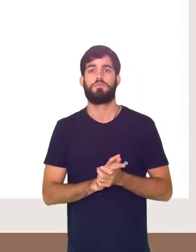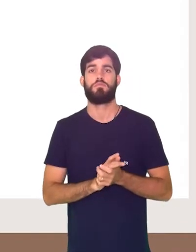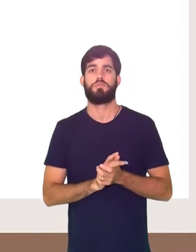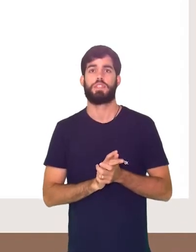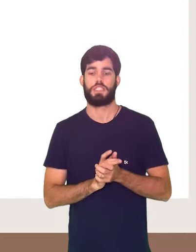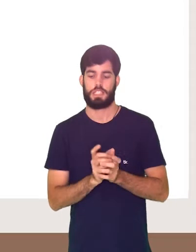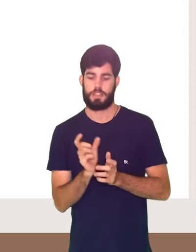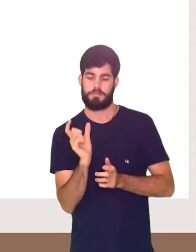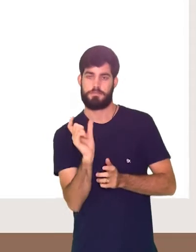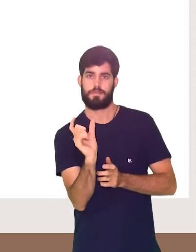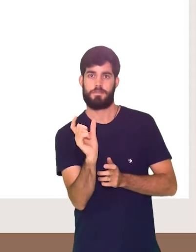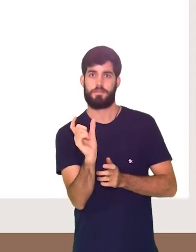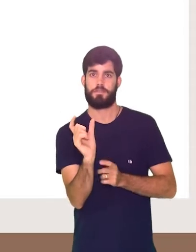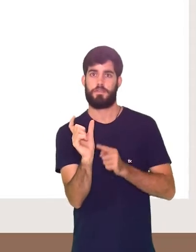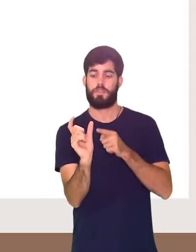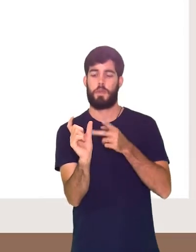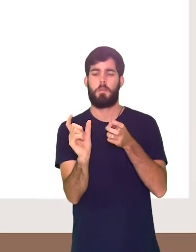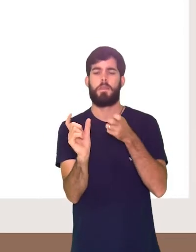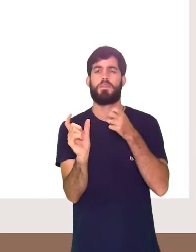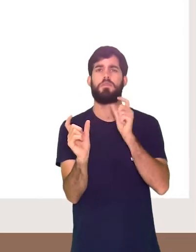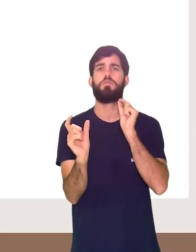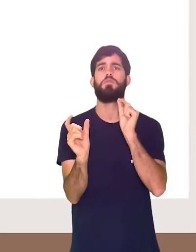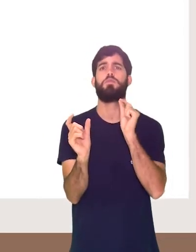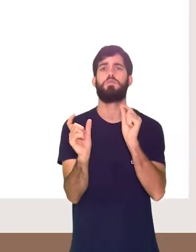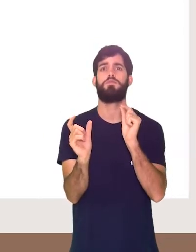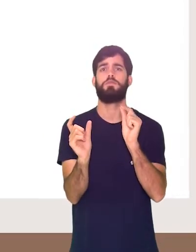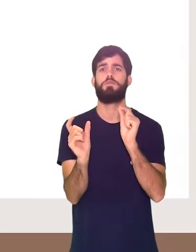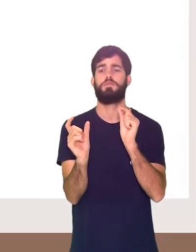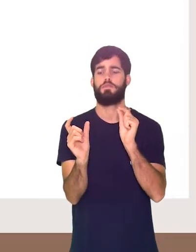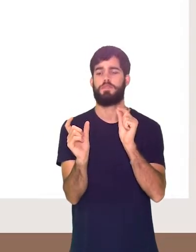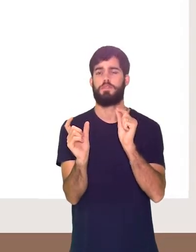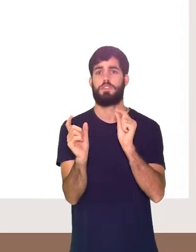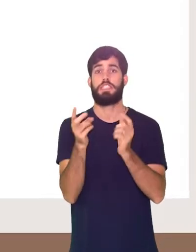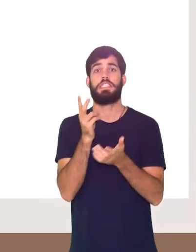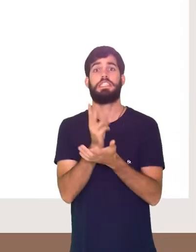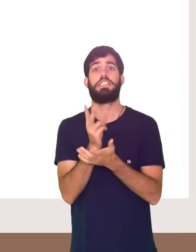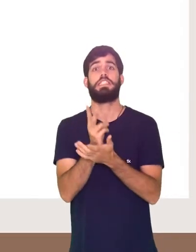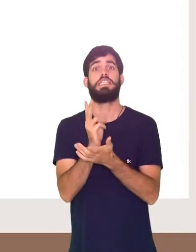você perceba que o elétron ele está do lado direito